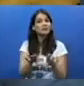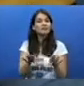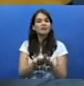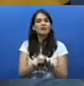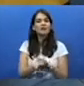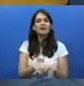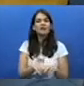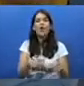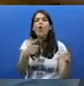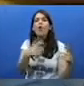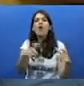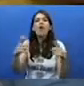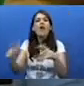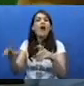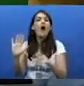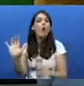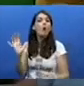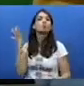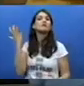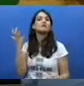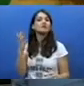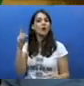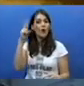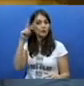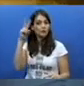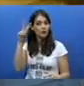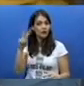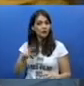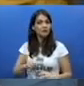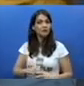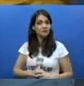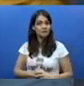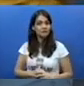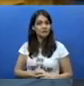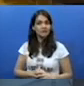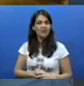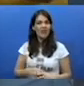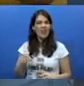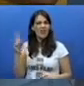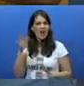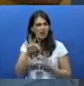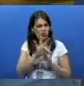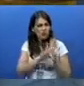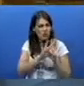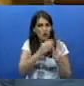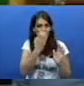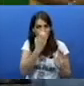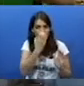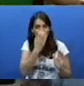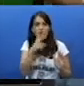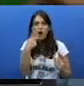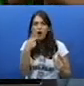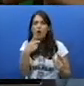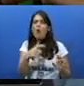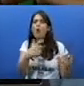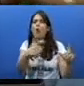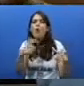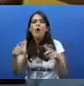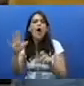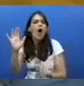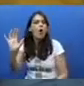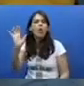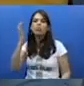onde aconteceu a história. Lá no textinho do cachorro da confusão, falou onde aconteceu,